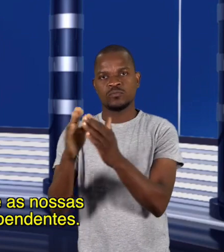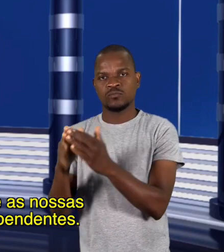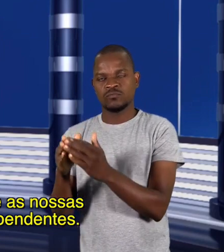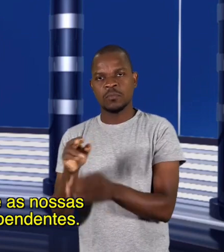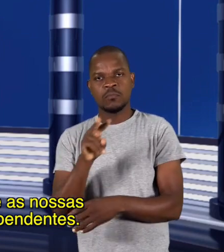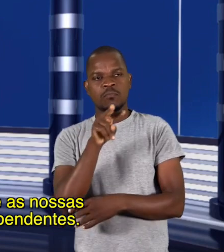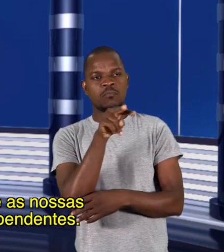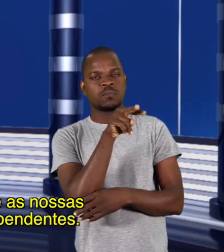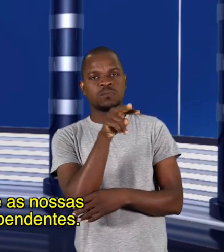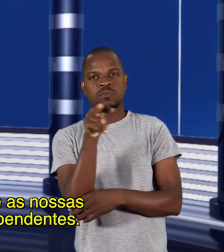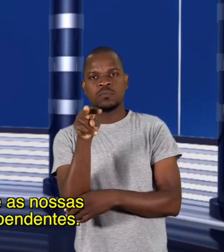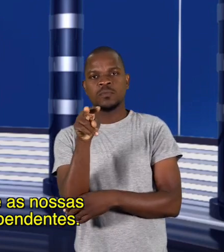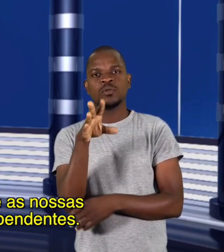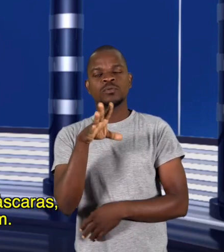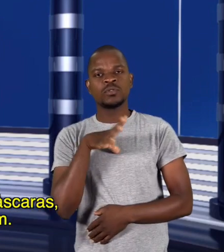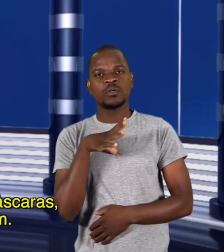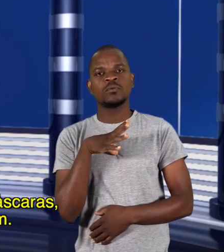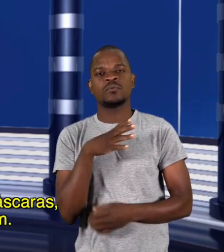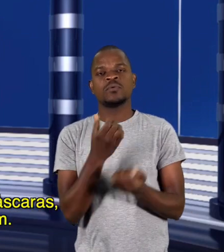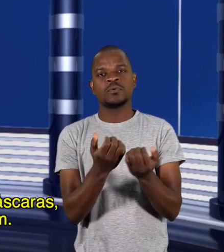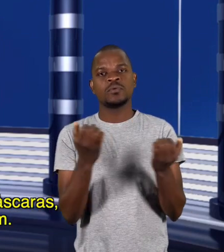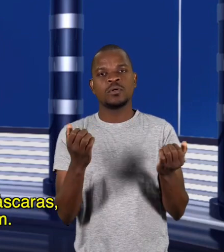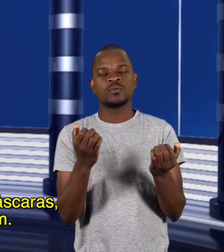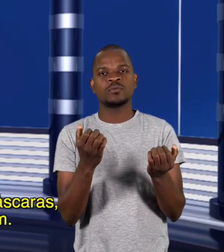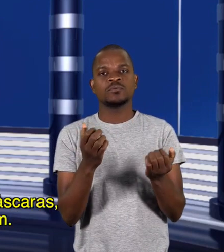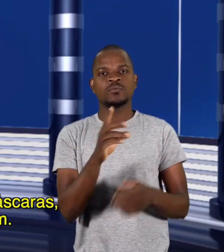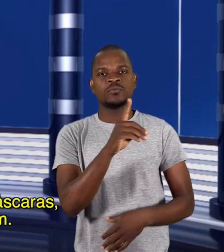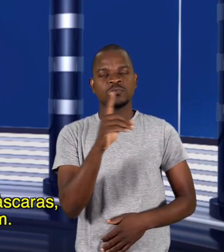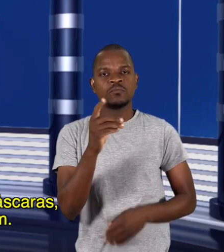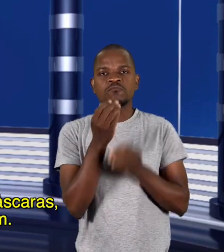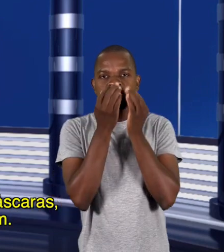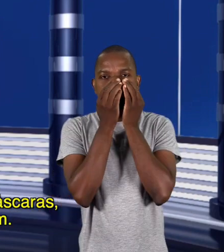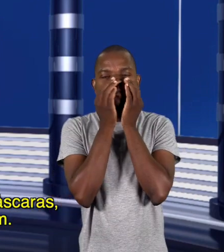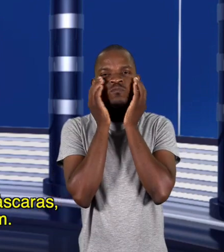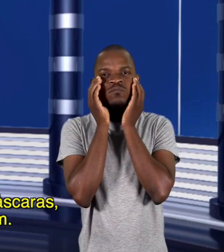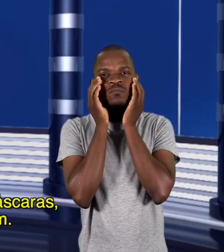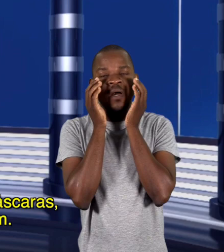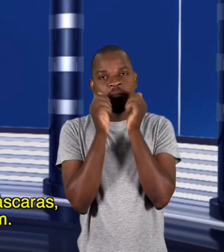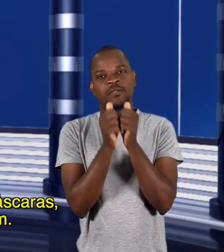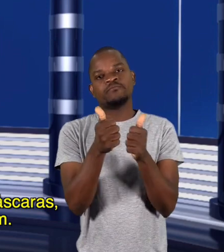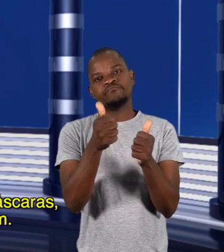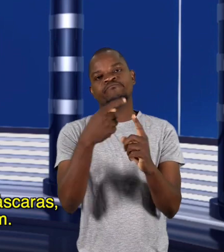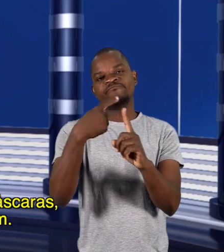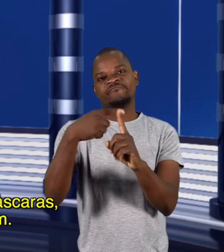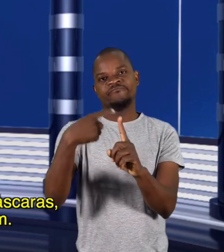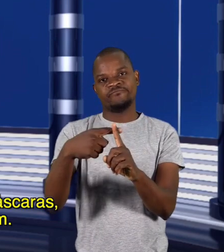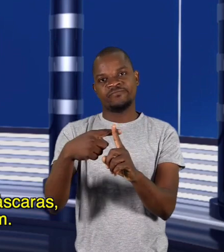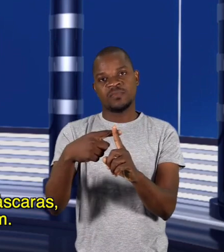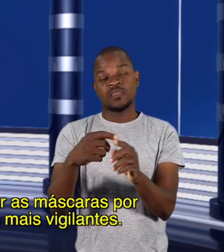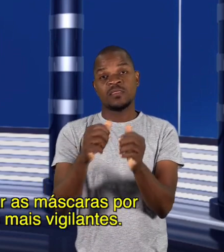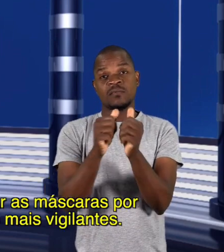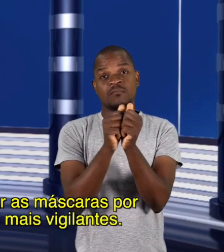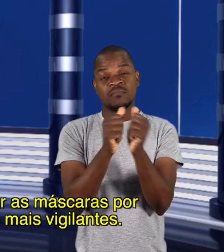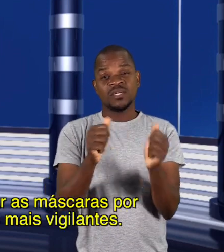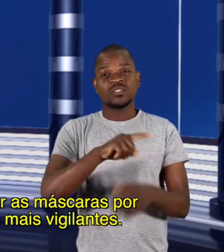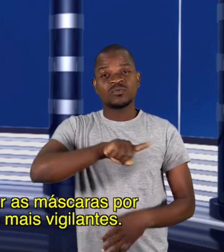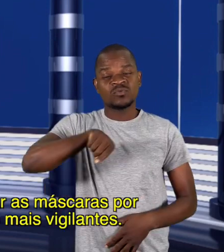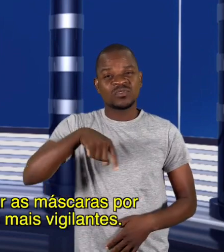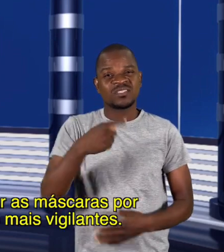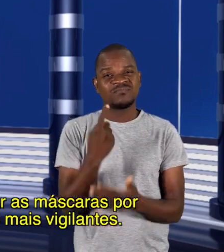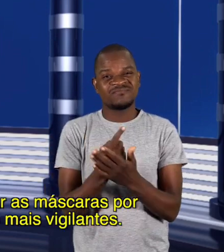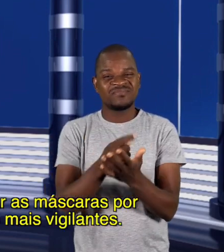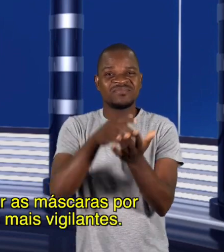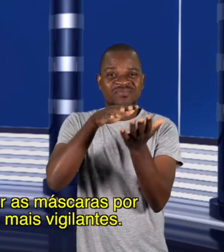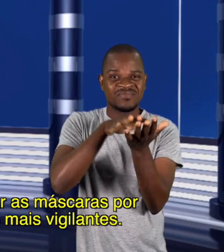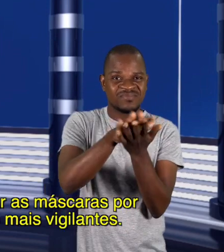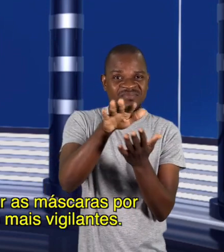serem completamente dependentes. E nós, adultos, em algum momento sentimos que as máscaras, elas acabam sufocando. Então, porque as nossas crianças